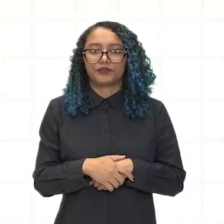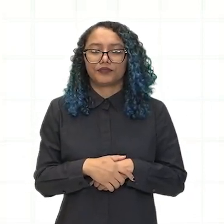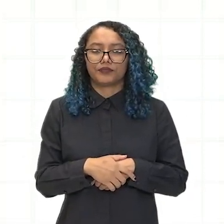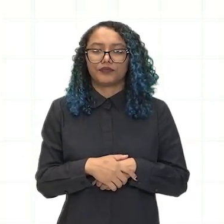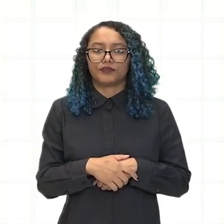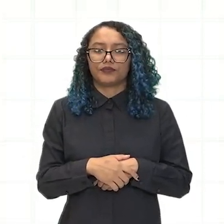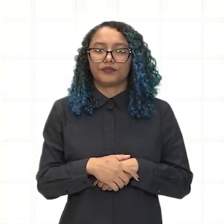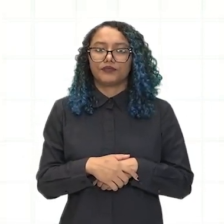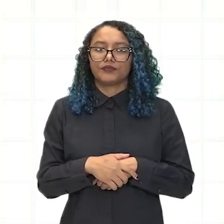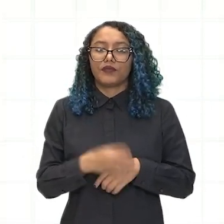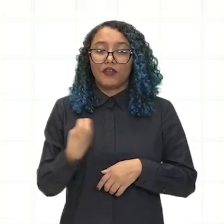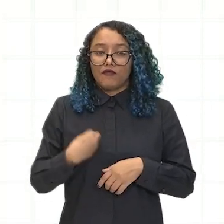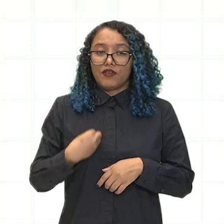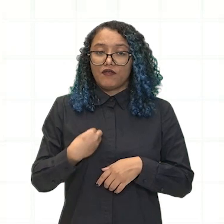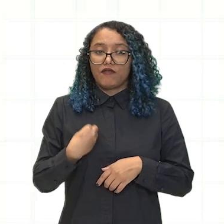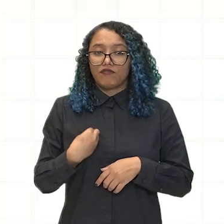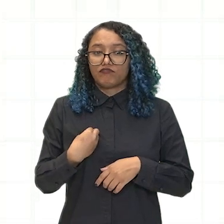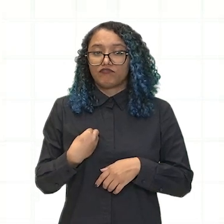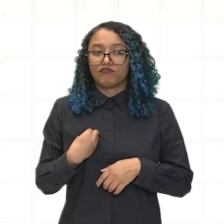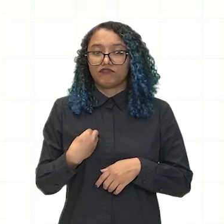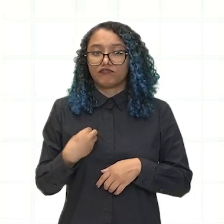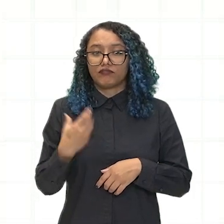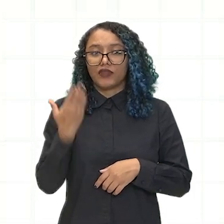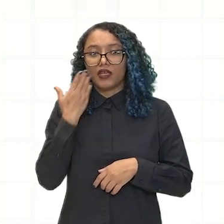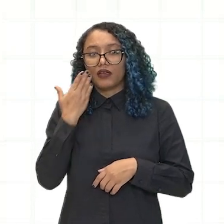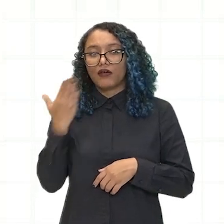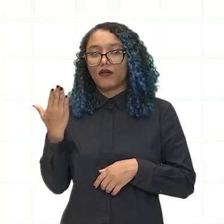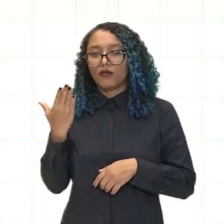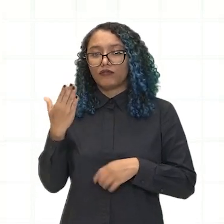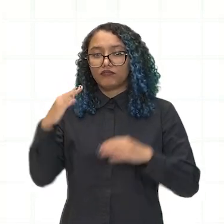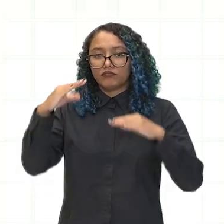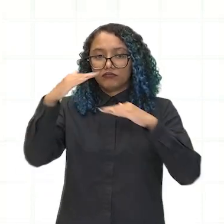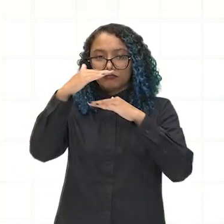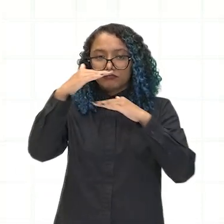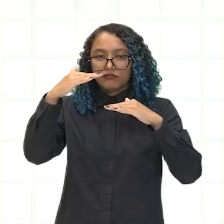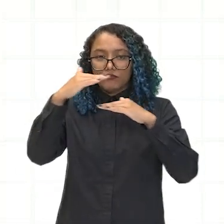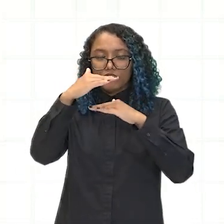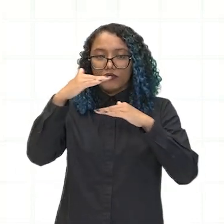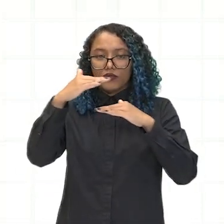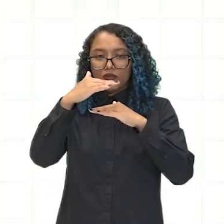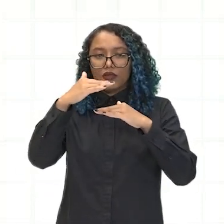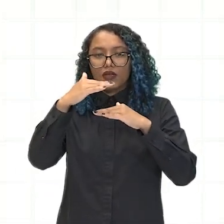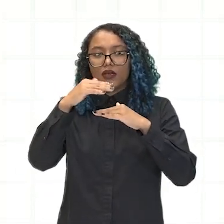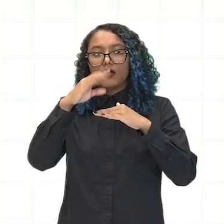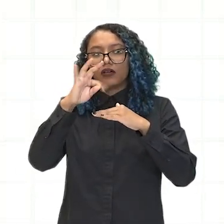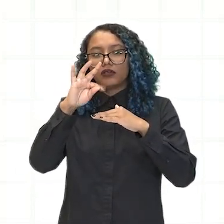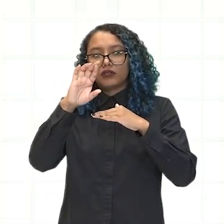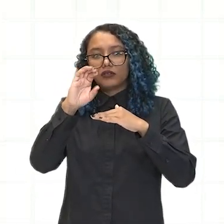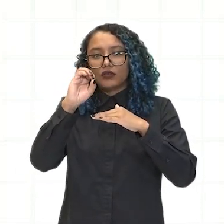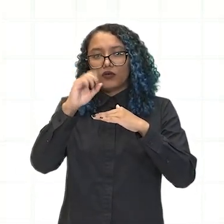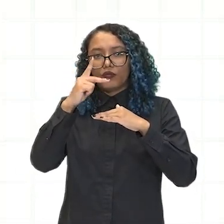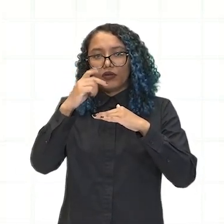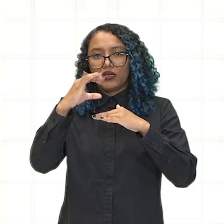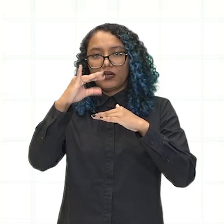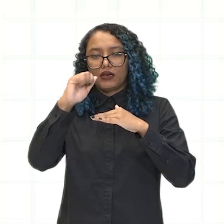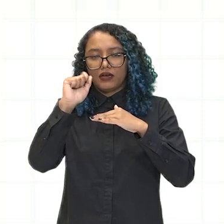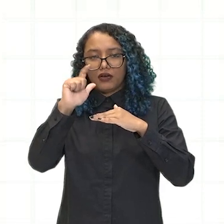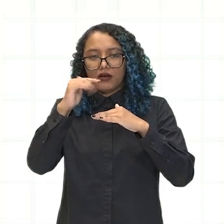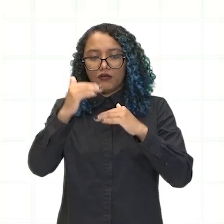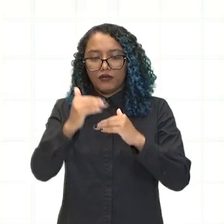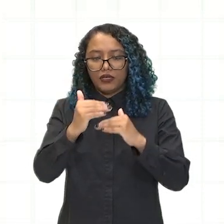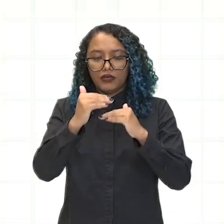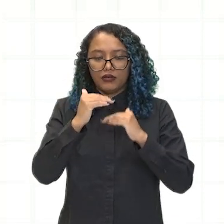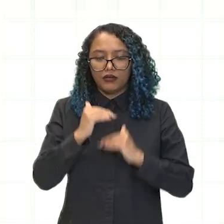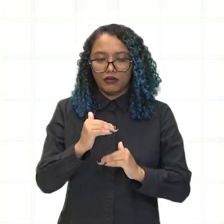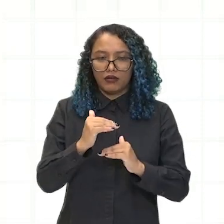essa zona tropical e um pedaço, quem sabe, aqui na zona temperada, tá?